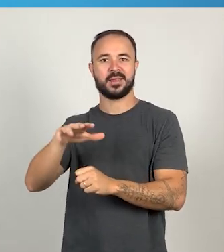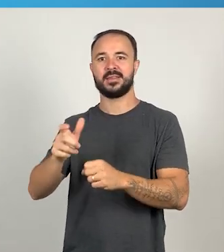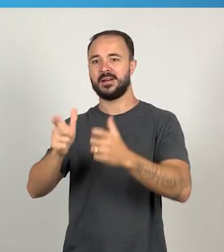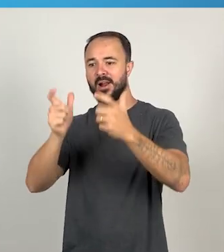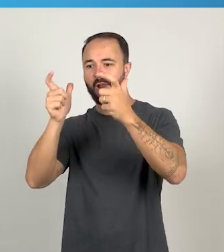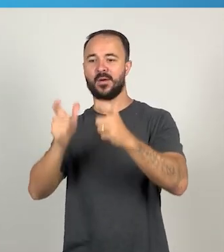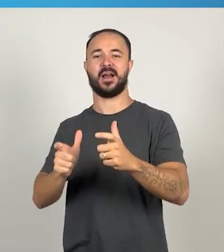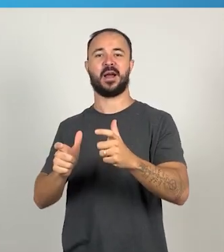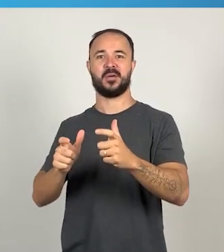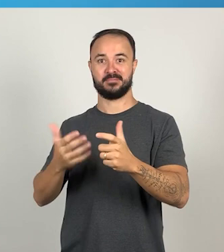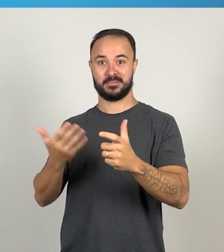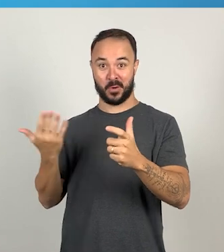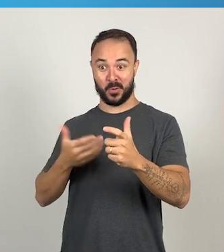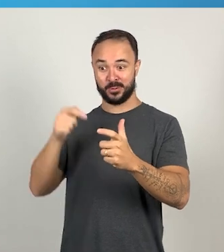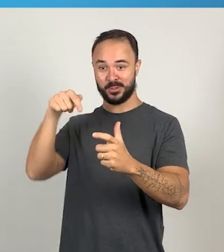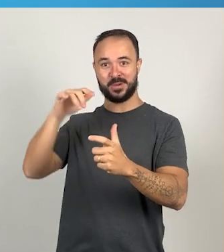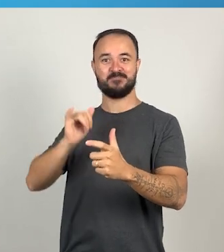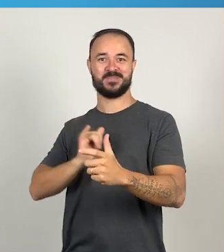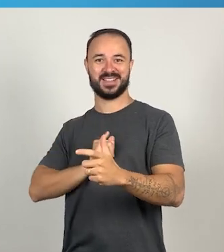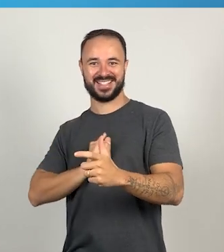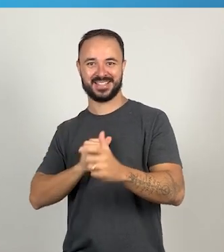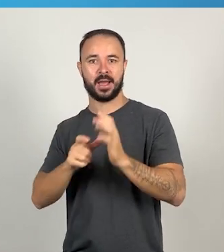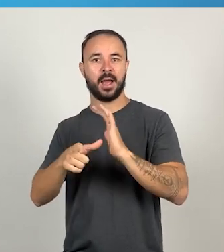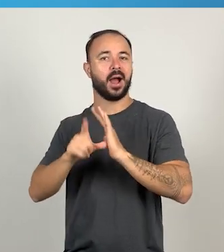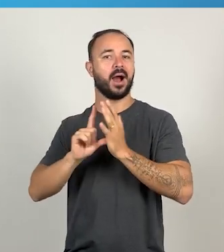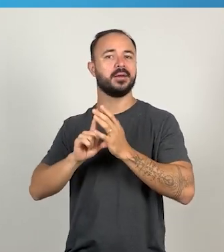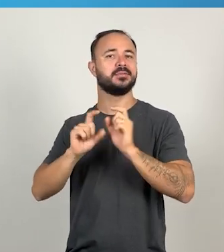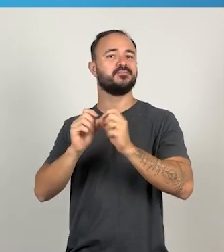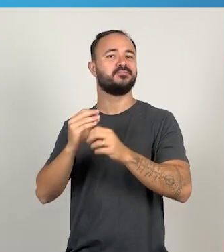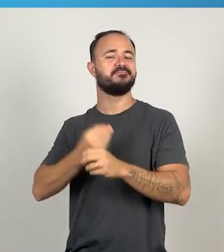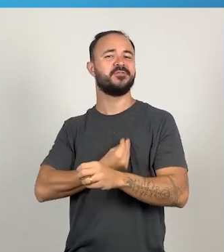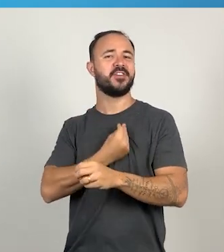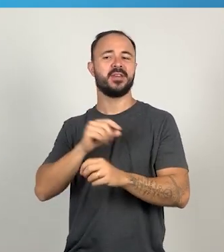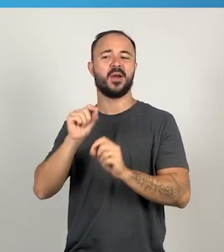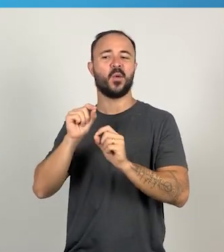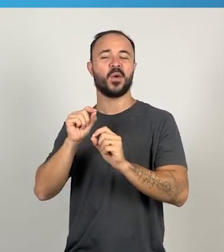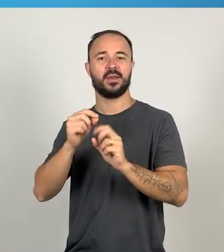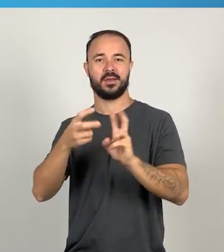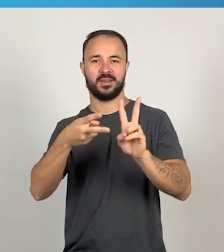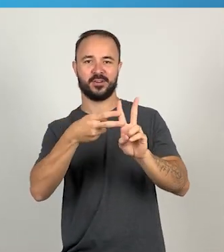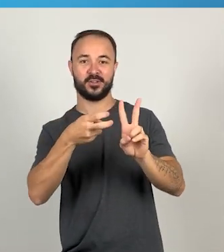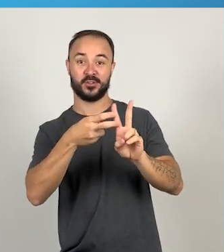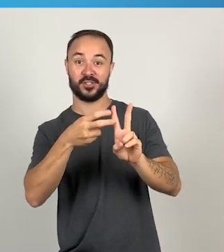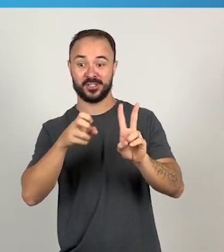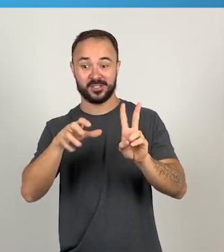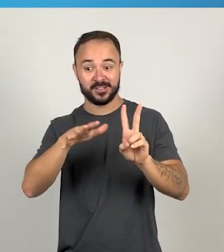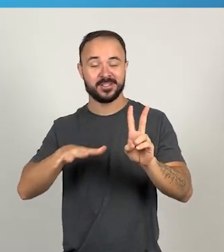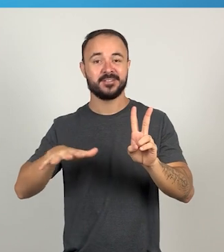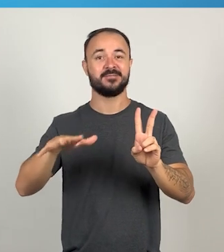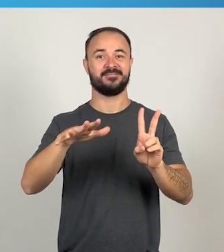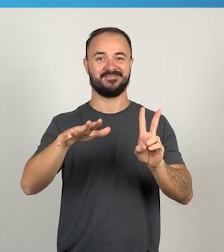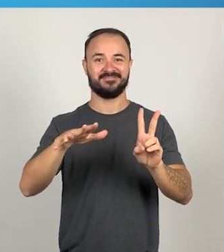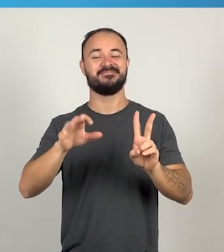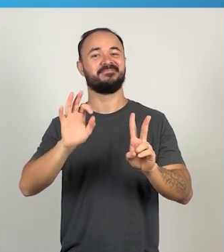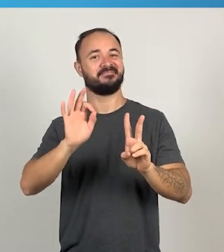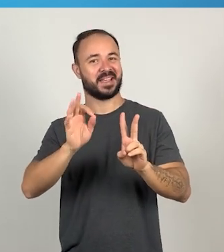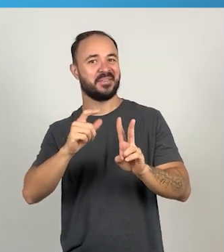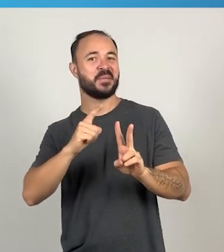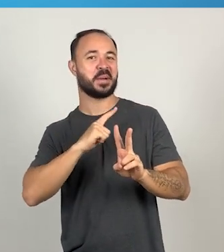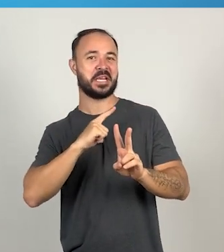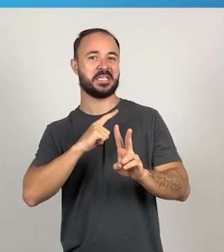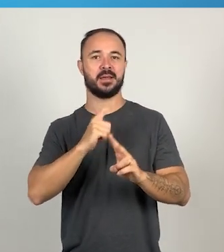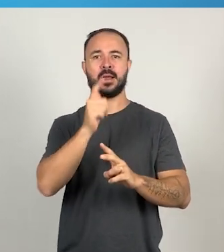é nossa cidade era habitado por povos indígenas. Na área existiam olhos d'água cristalinos